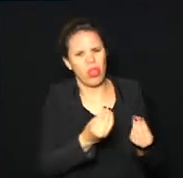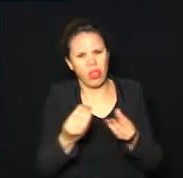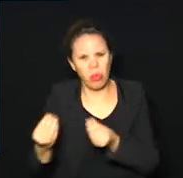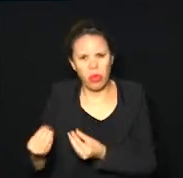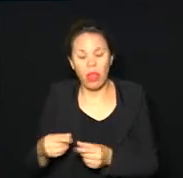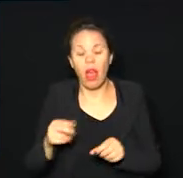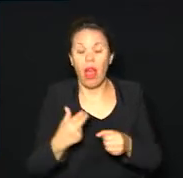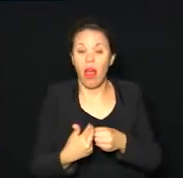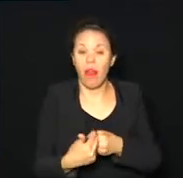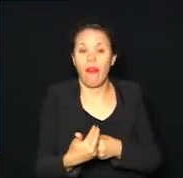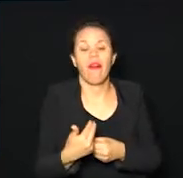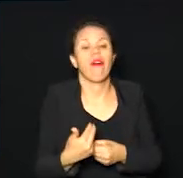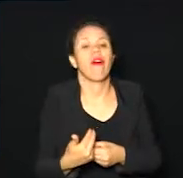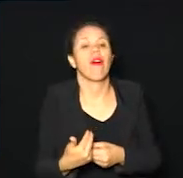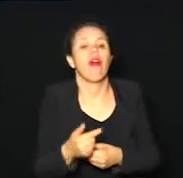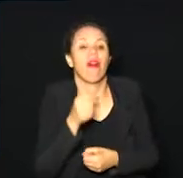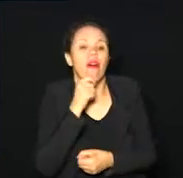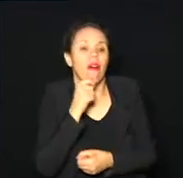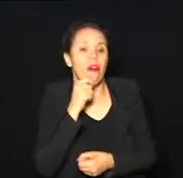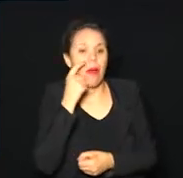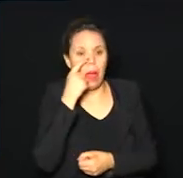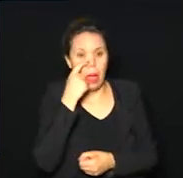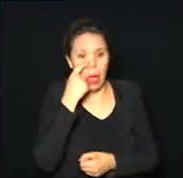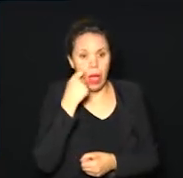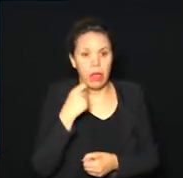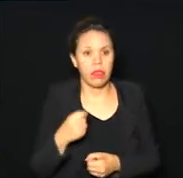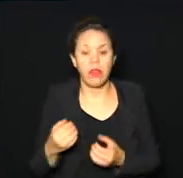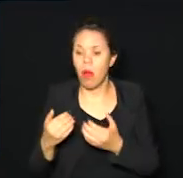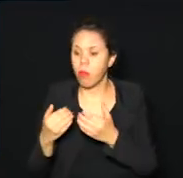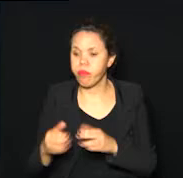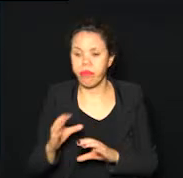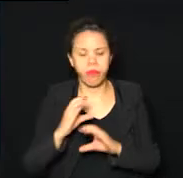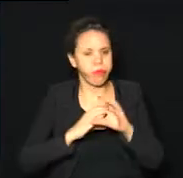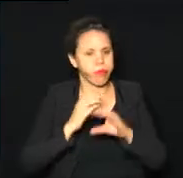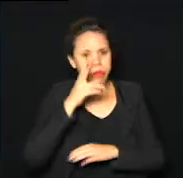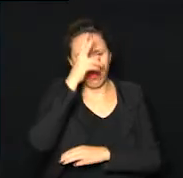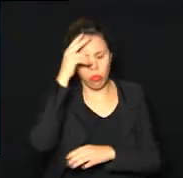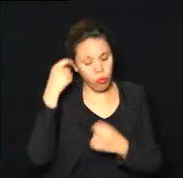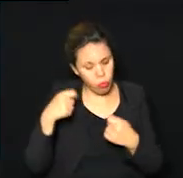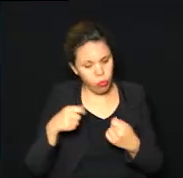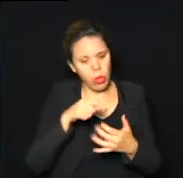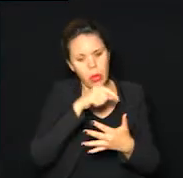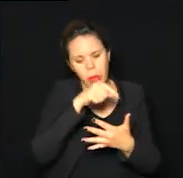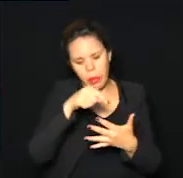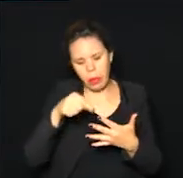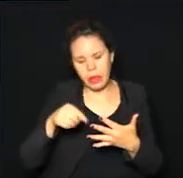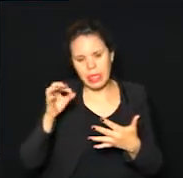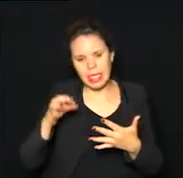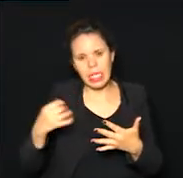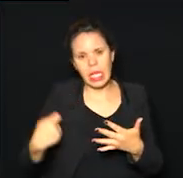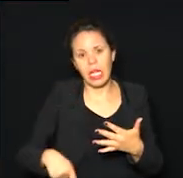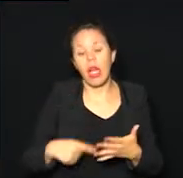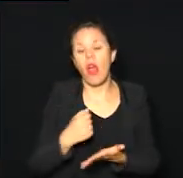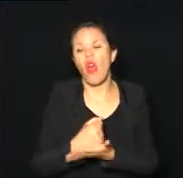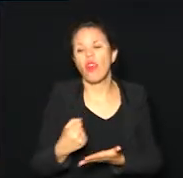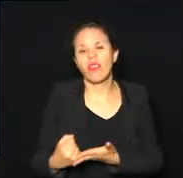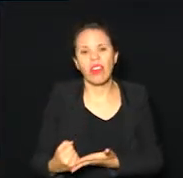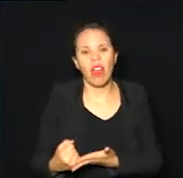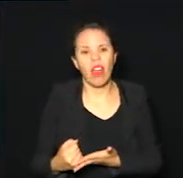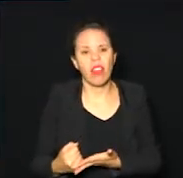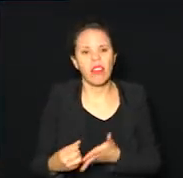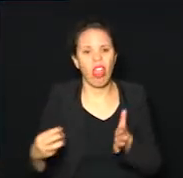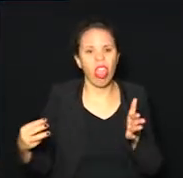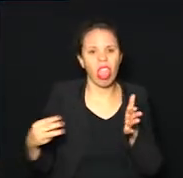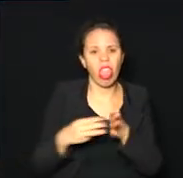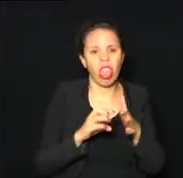a Unicamp ainda não abre os concursos públicos necessários, contrata via